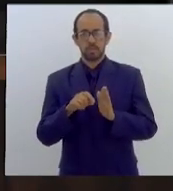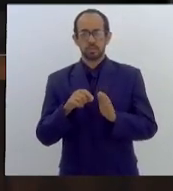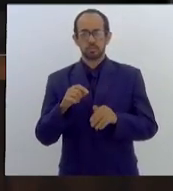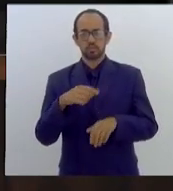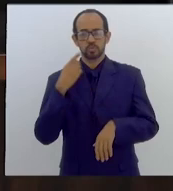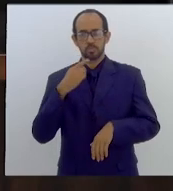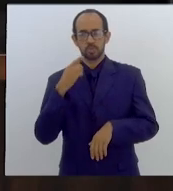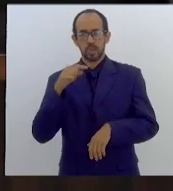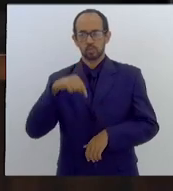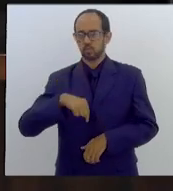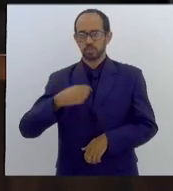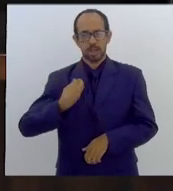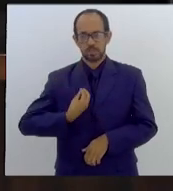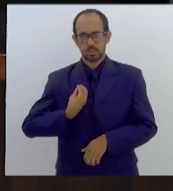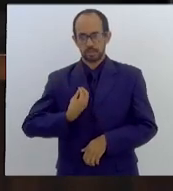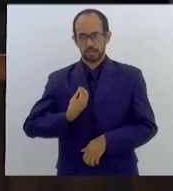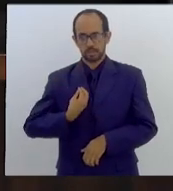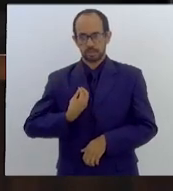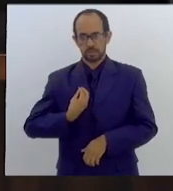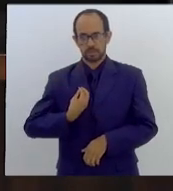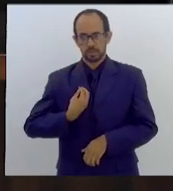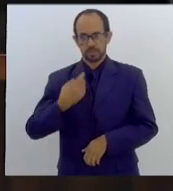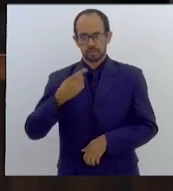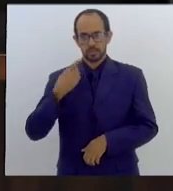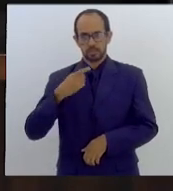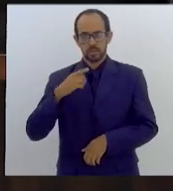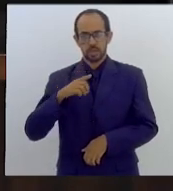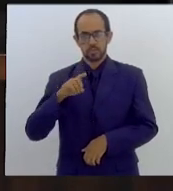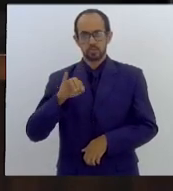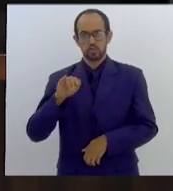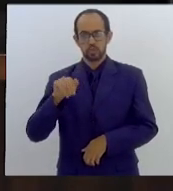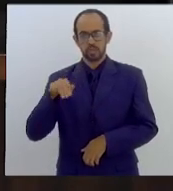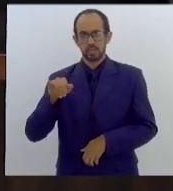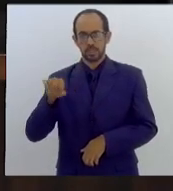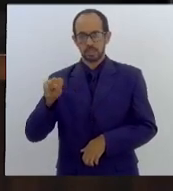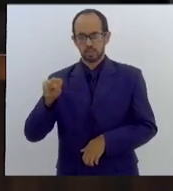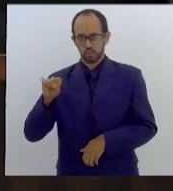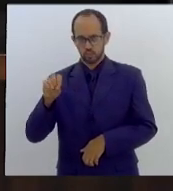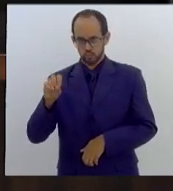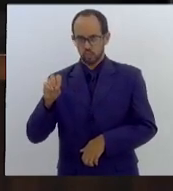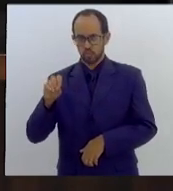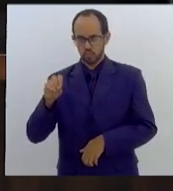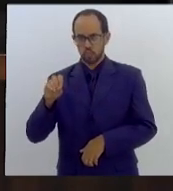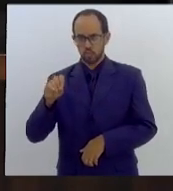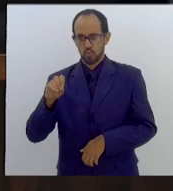é? O deputado Dionísio, ele aumenta